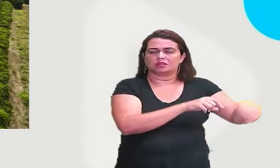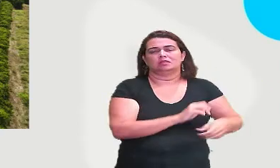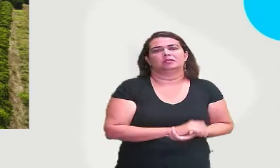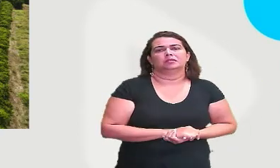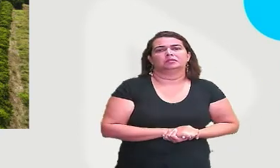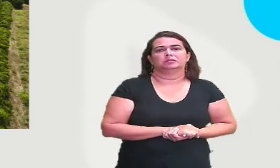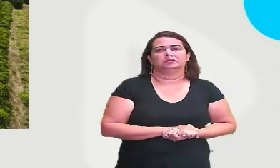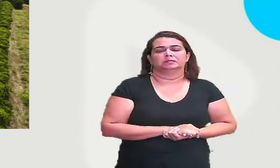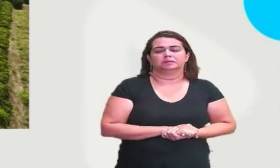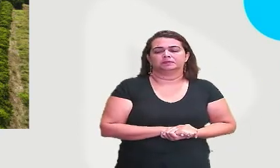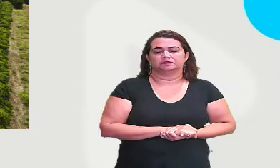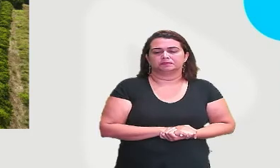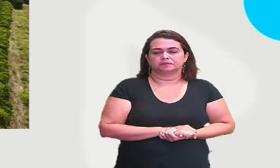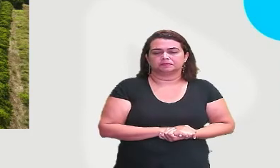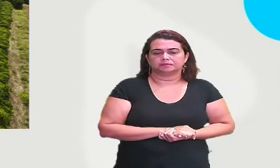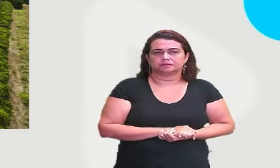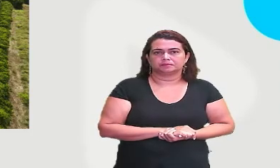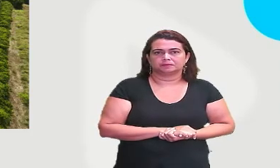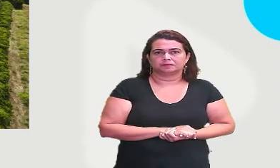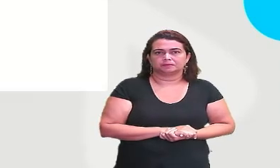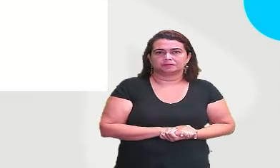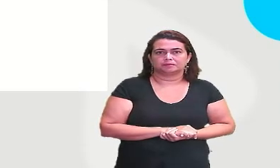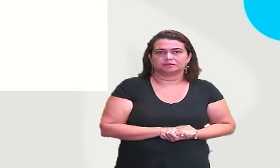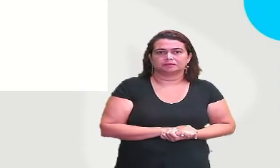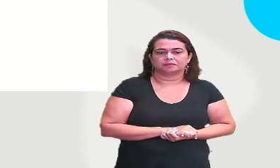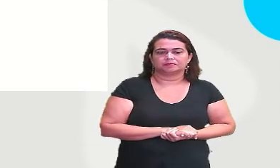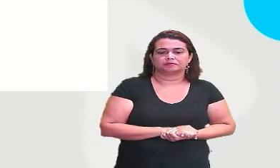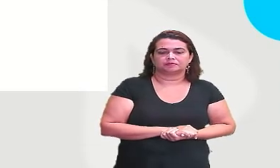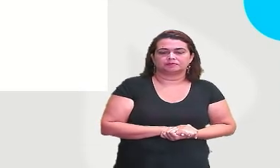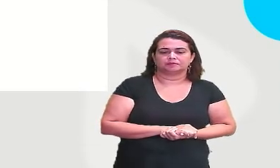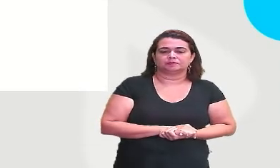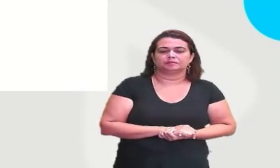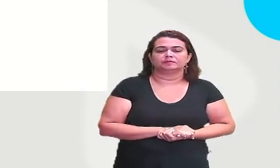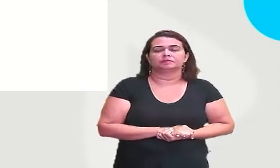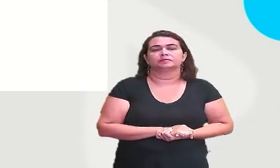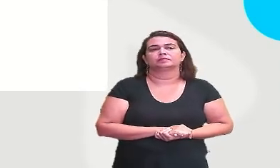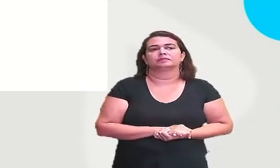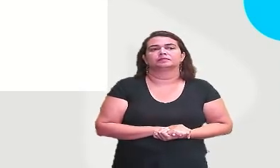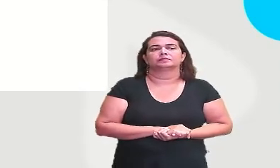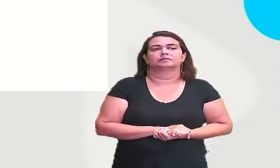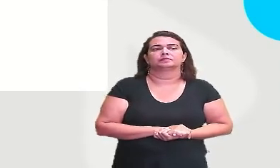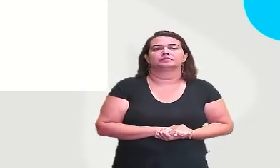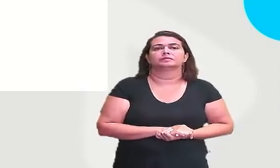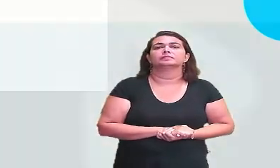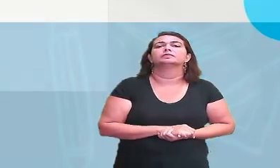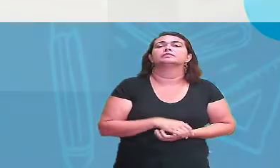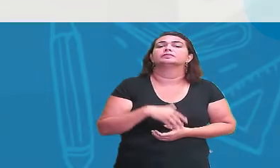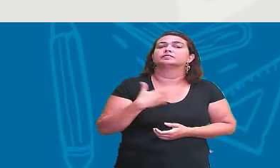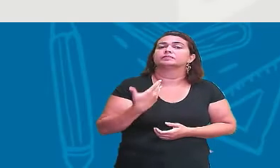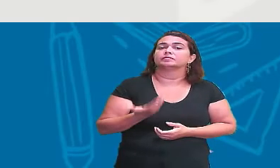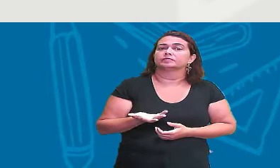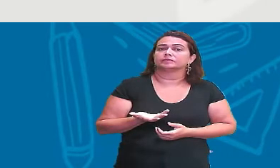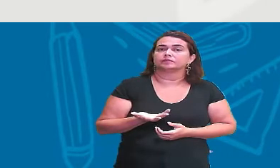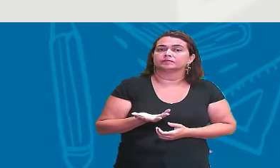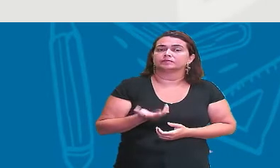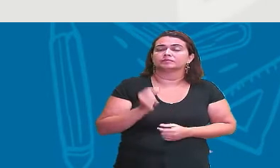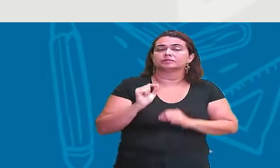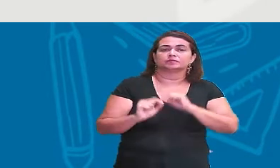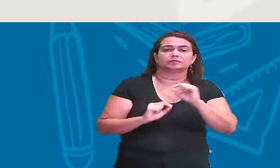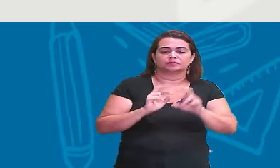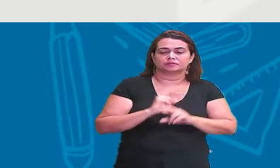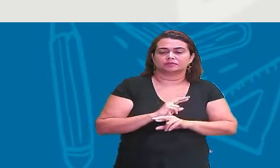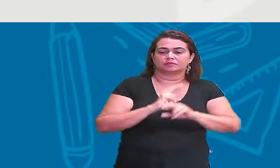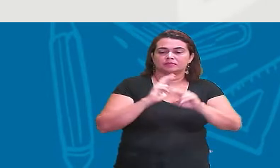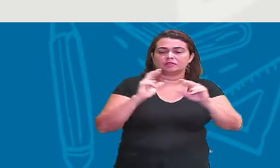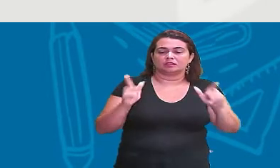Seguindo. Vamos para o próximo slide para a gente ver o que tem para a gente fazer agora. Vejam só, as